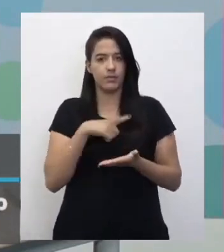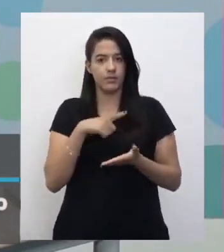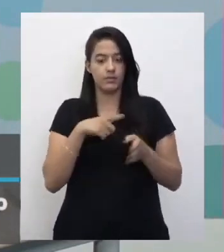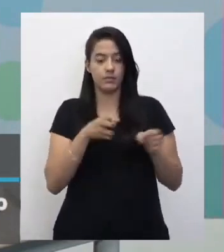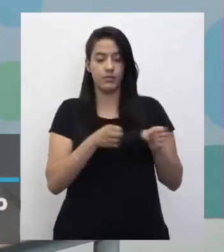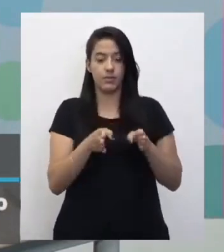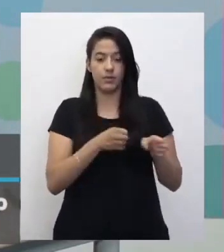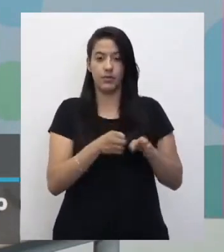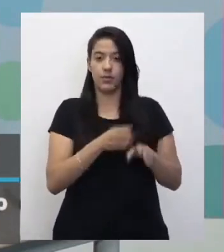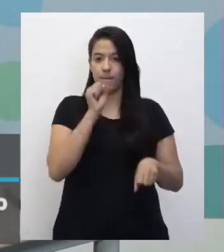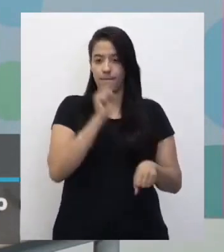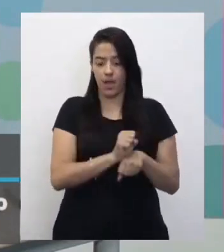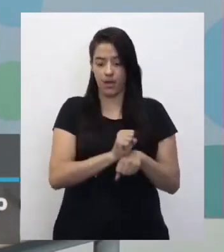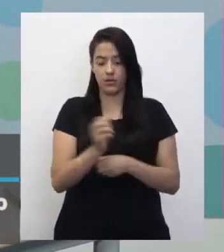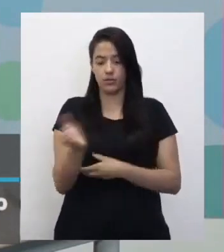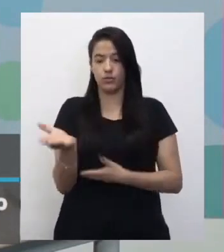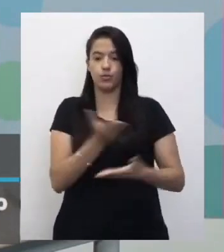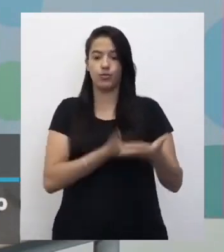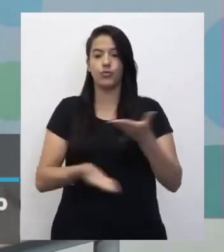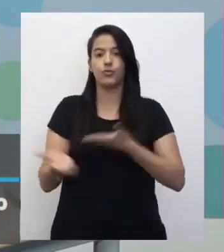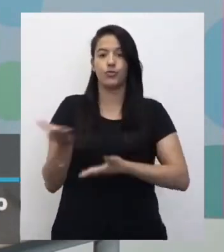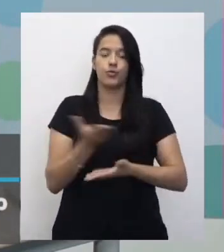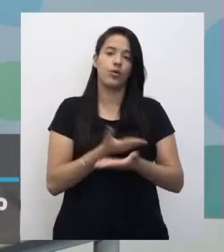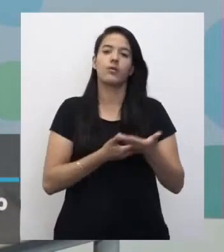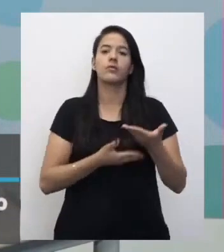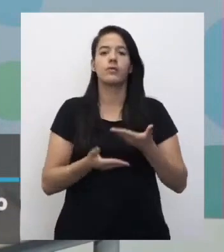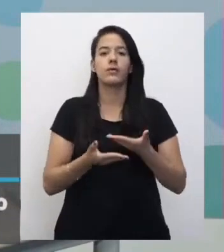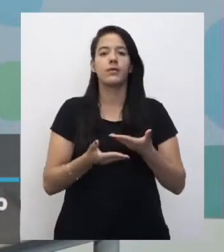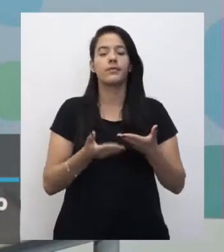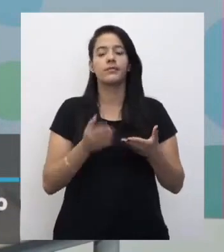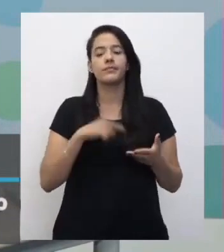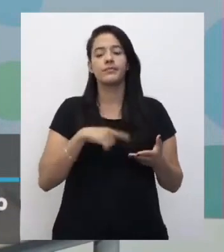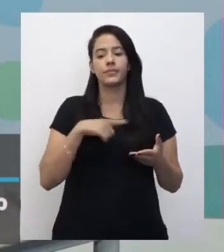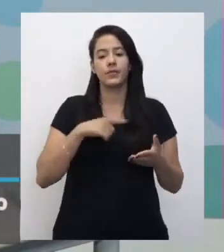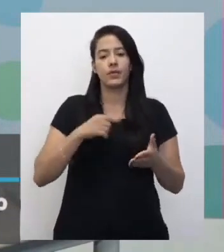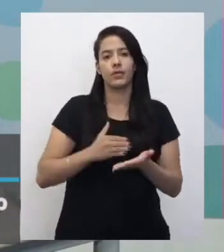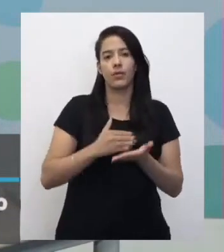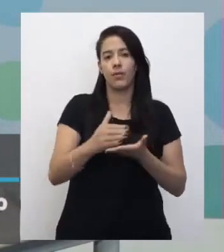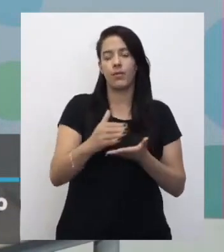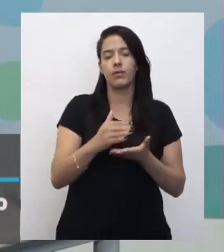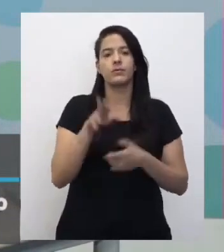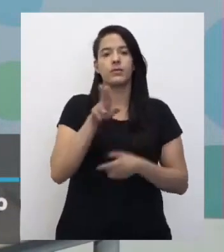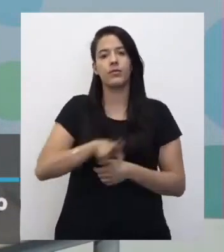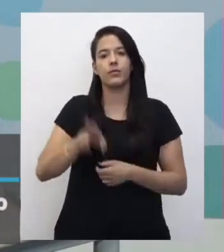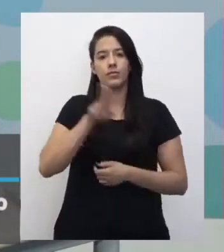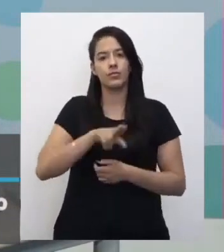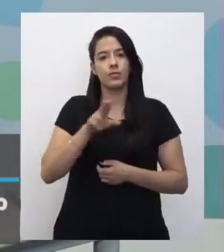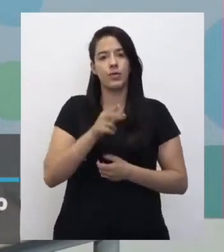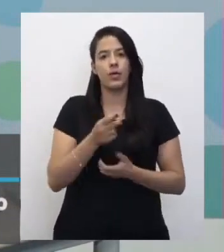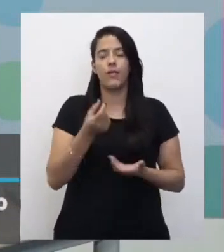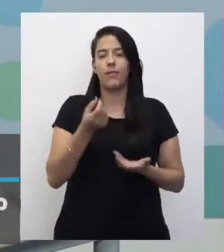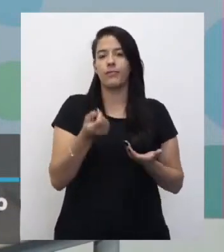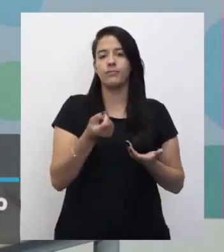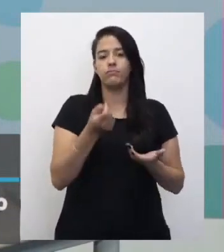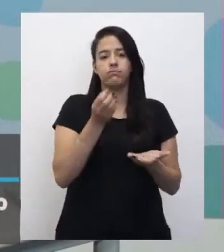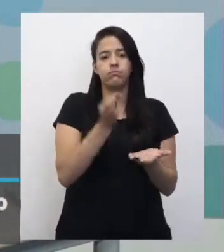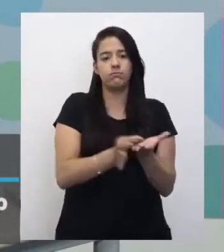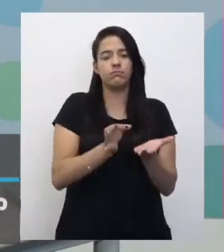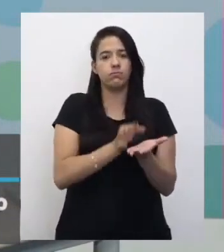o comércio de trocas, a base de troca, né, mercadoria por mercadoria, e começa a utilizar moedas feitas com